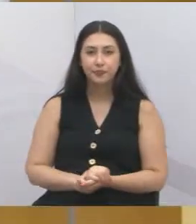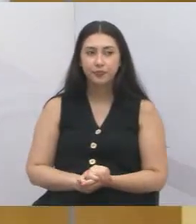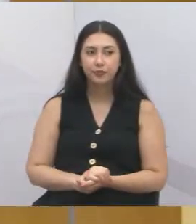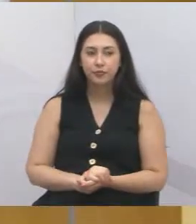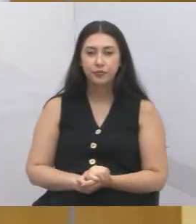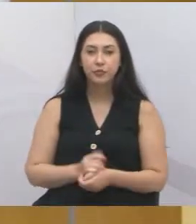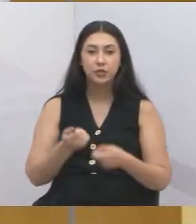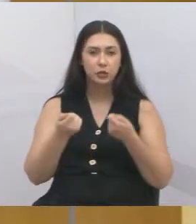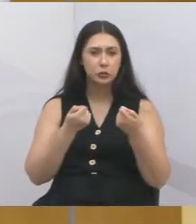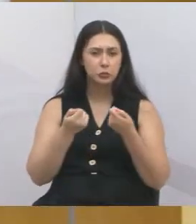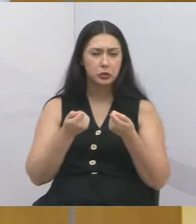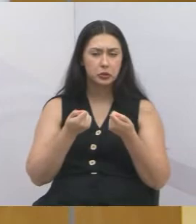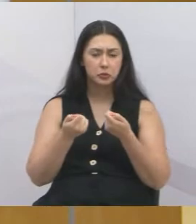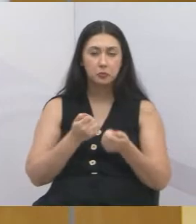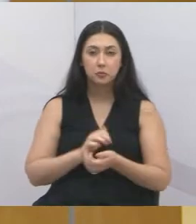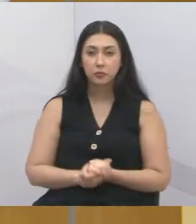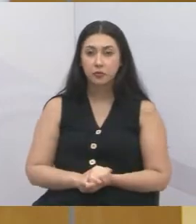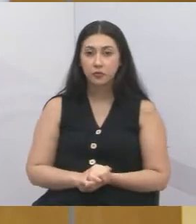atual administração